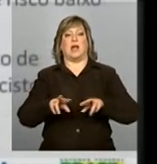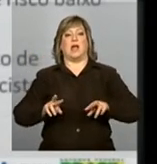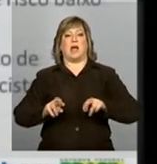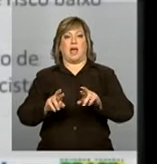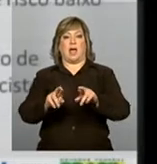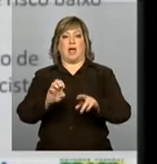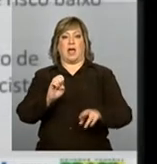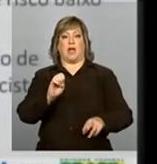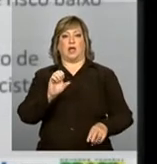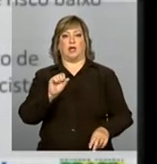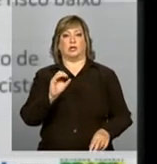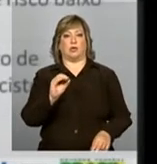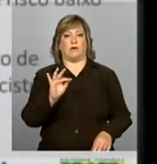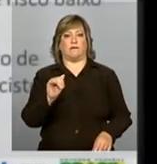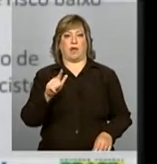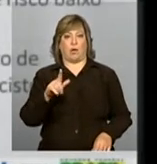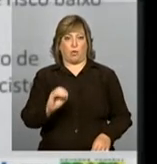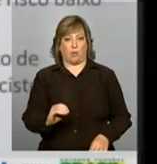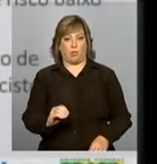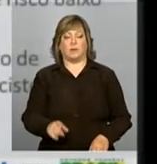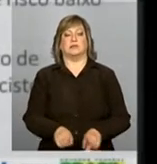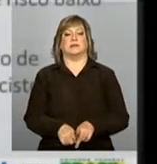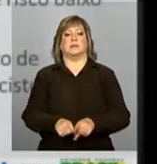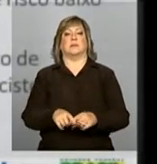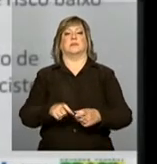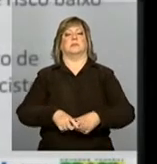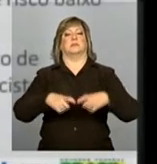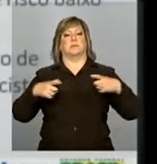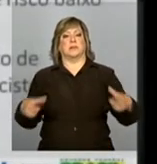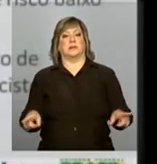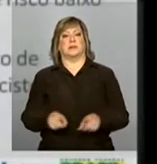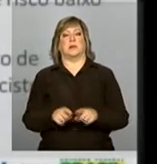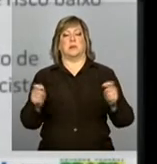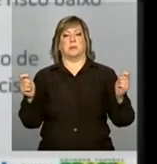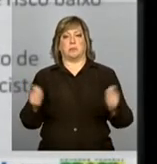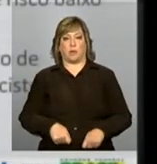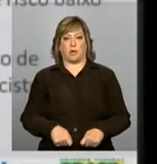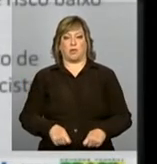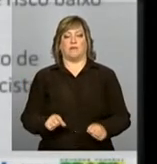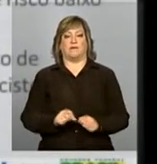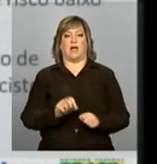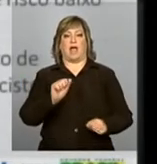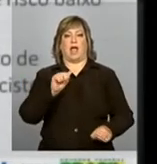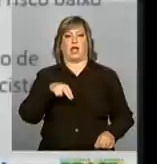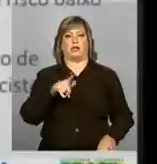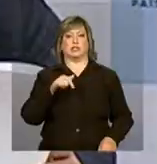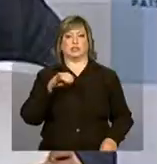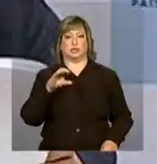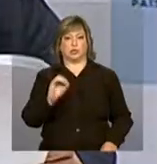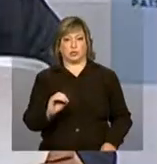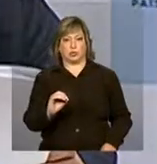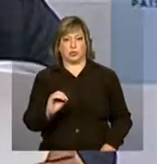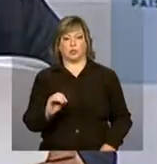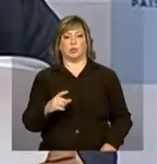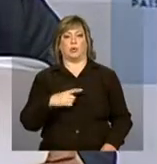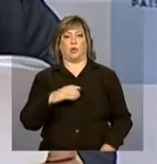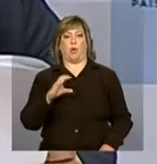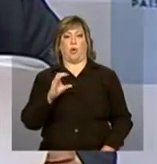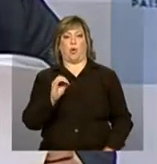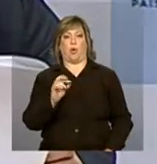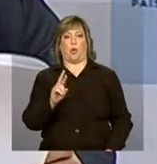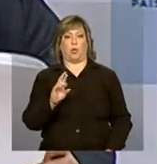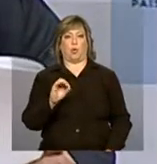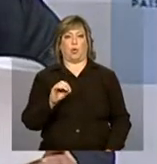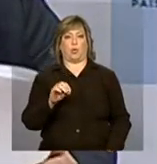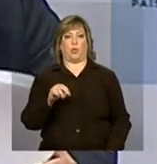de esôfago. Também ampliamos a possibilidade de realização da angiotomografia coronariana para pacientes de